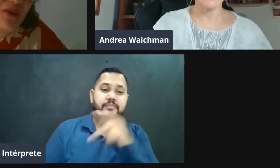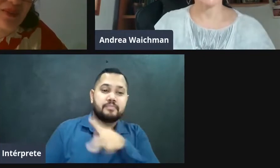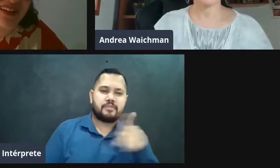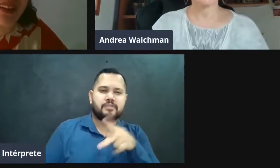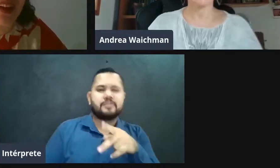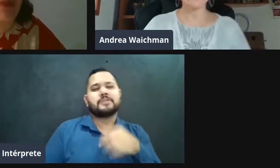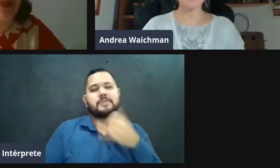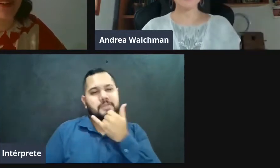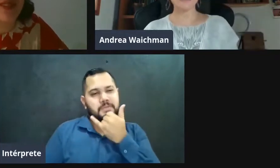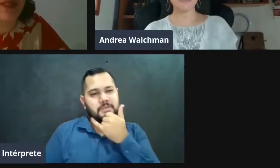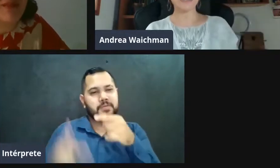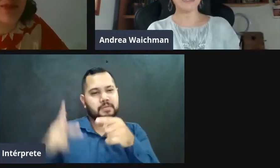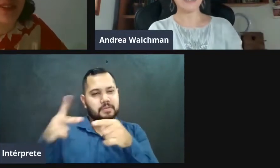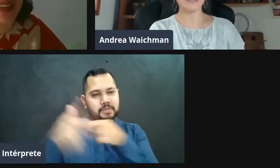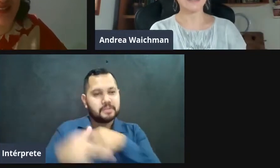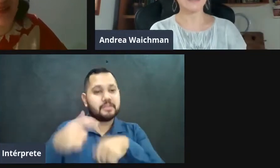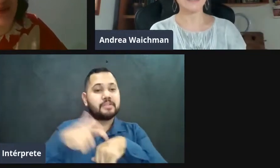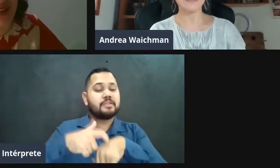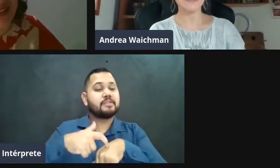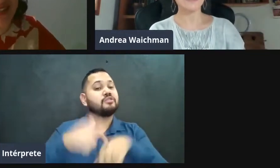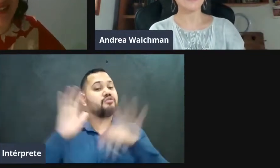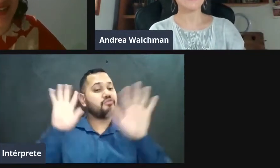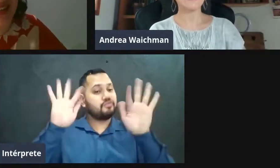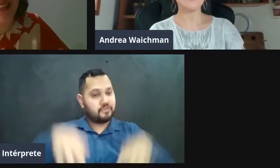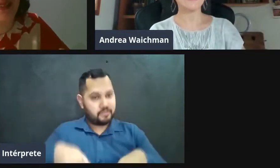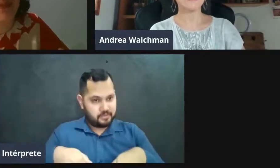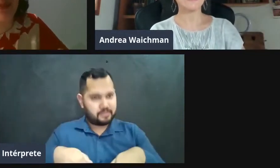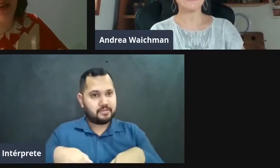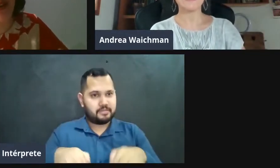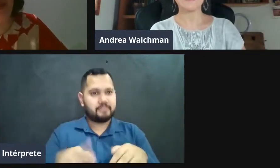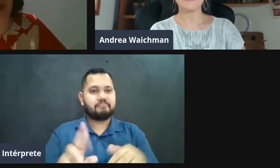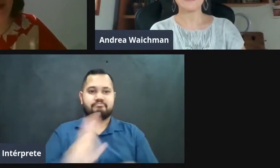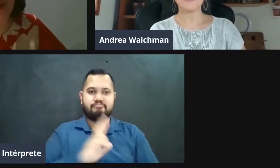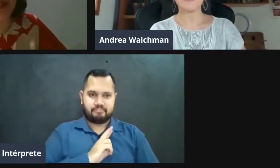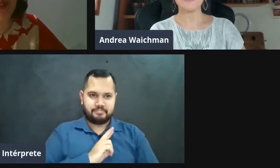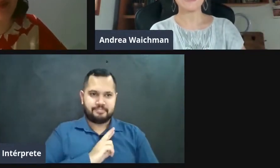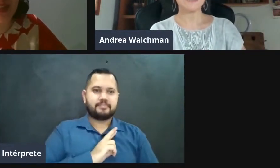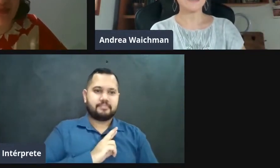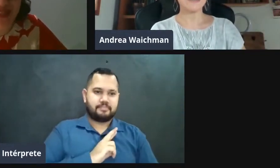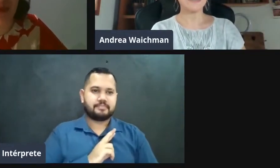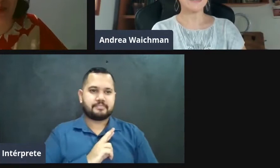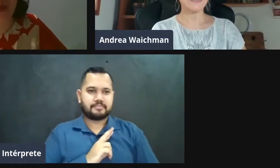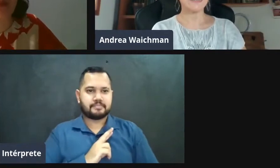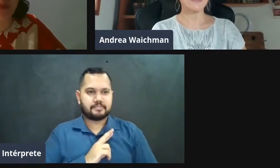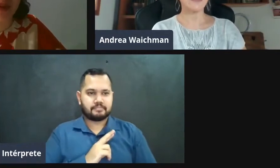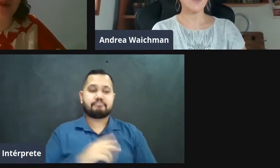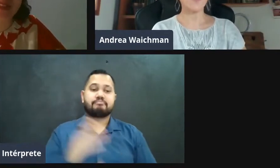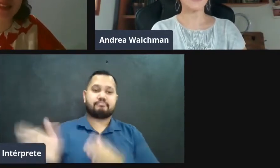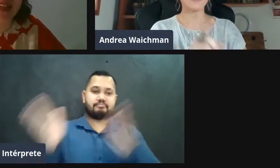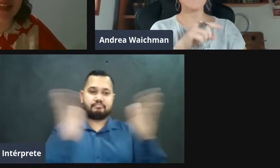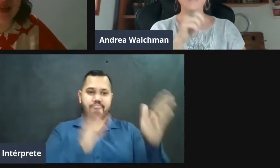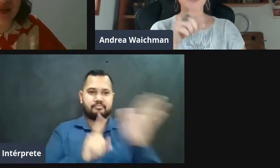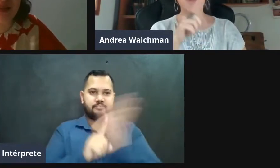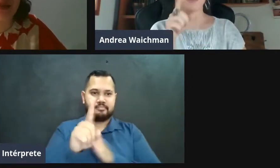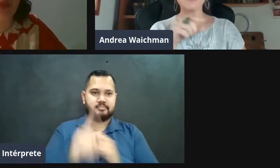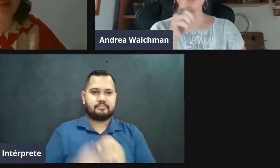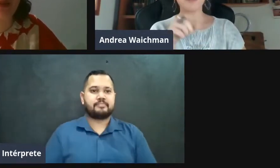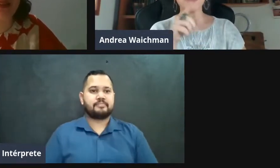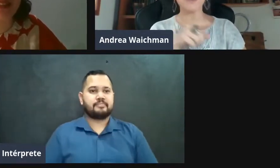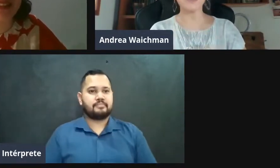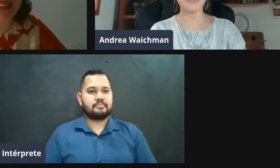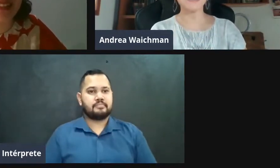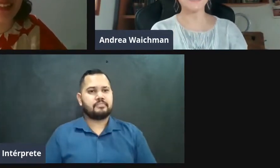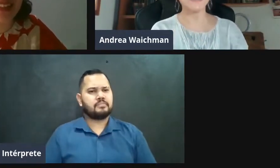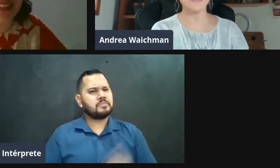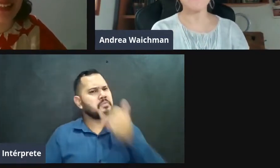desculpa interrompê-la, é porque o seu tempo finalizou para essa pergunta, eu vou ter que passar para a próxima pergunta, Ok, tá? é que não Desculpa, apareceu